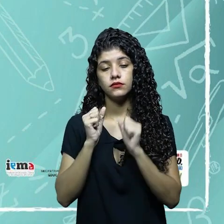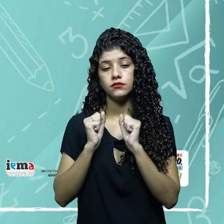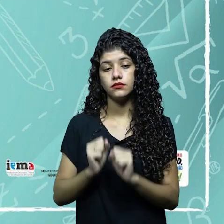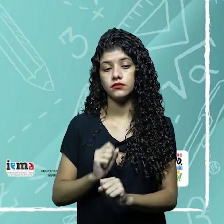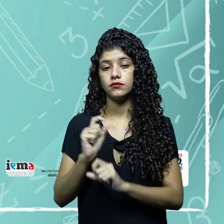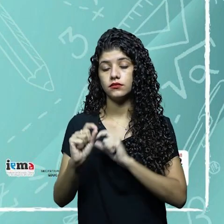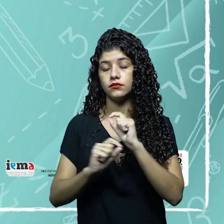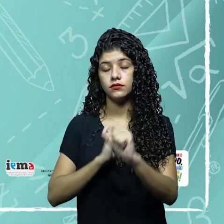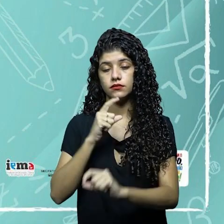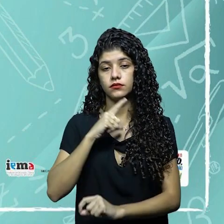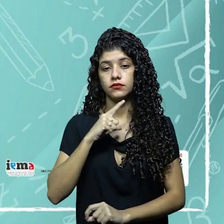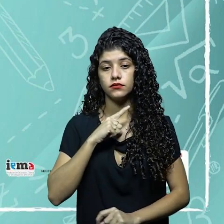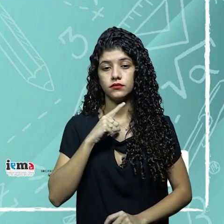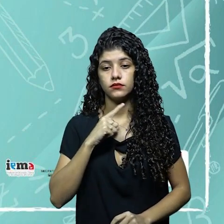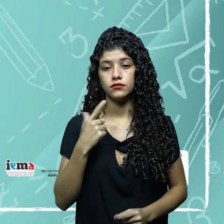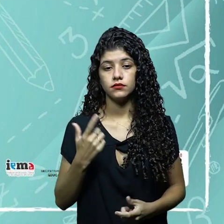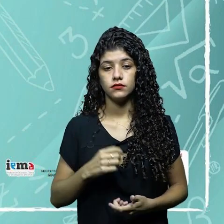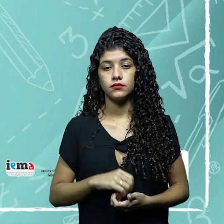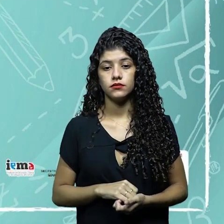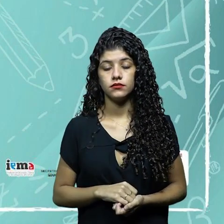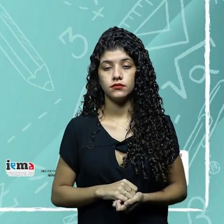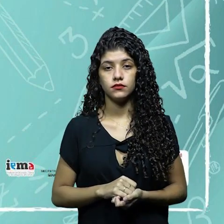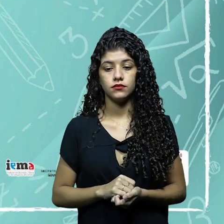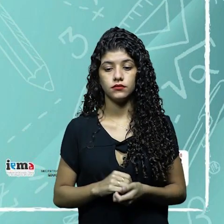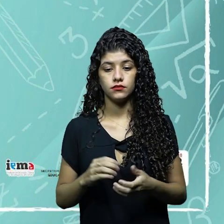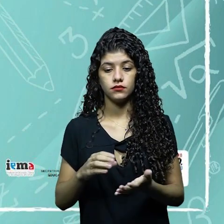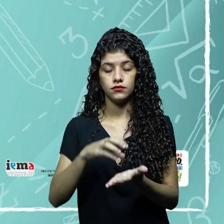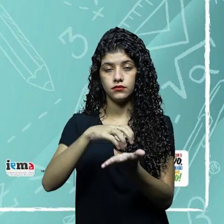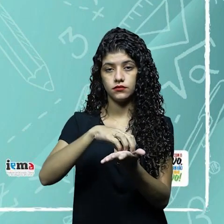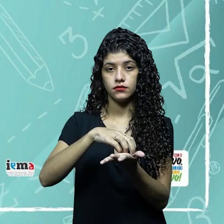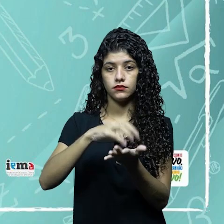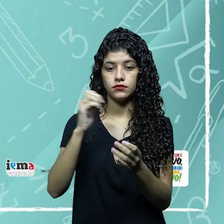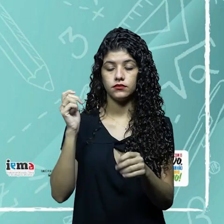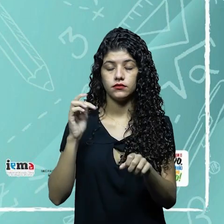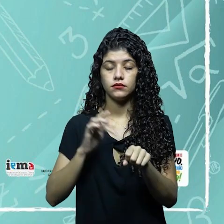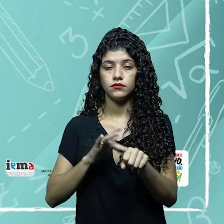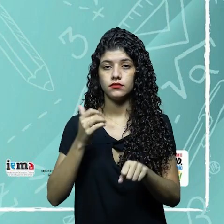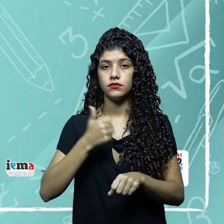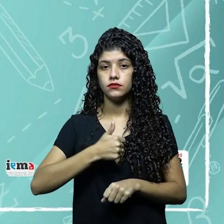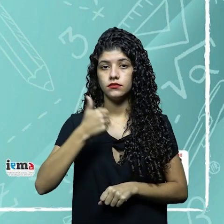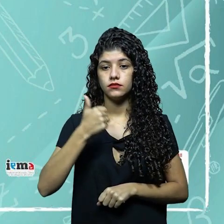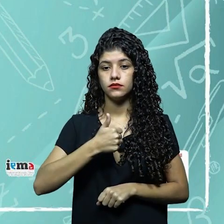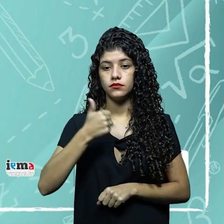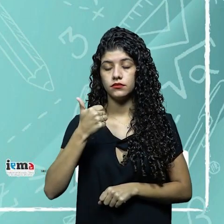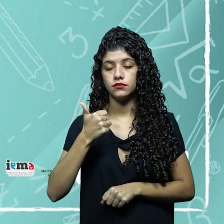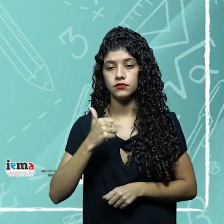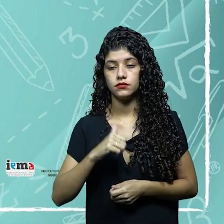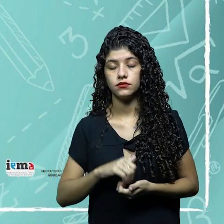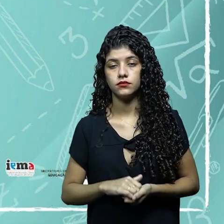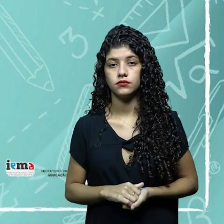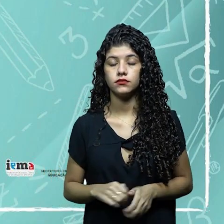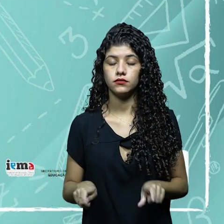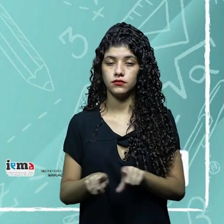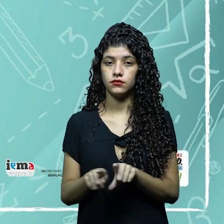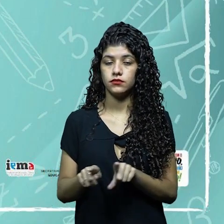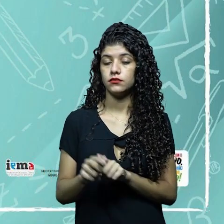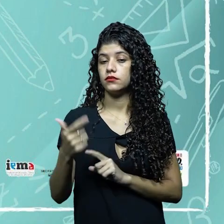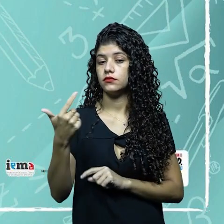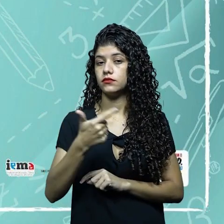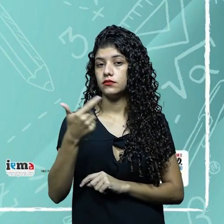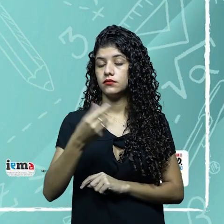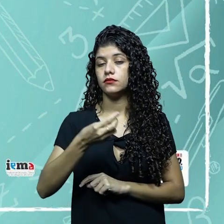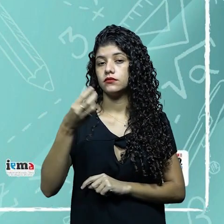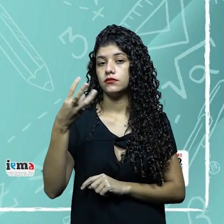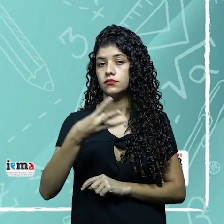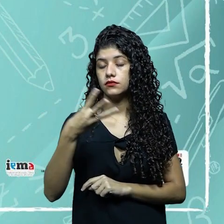Você pode ter a elipse pelo centro, clicando no primeiro ponto, tá? Clicando no segundo